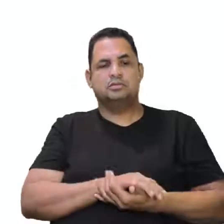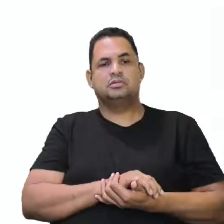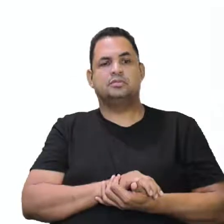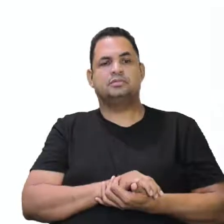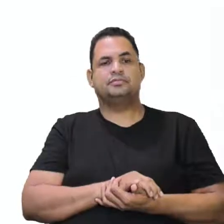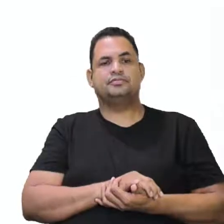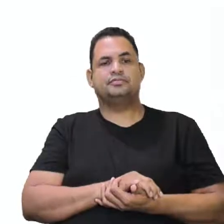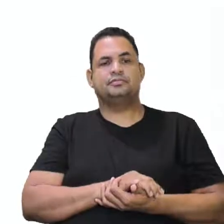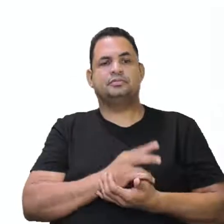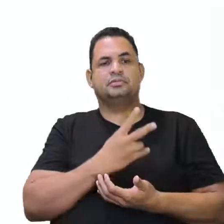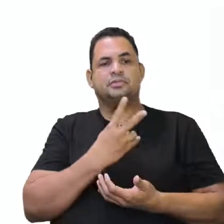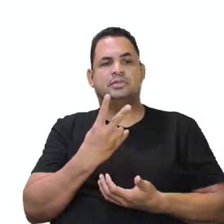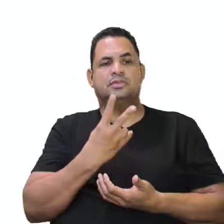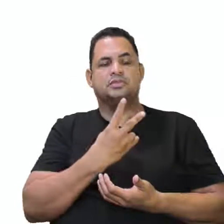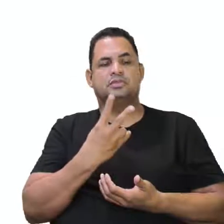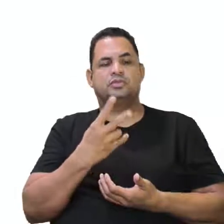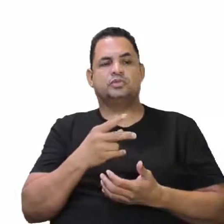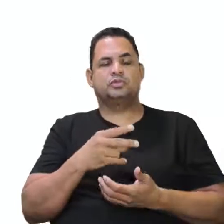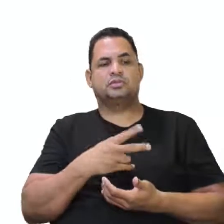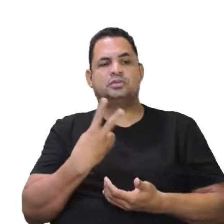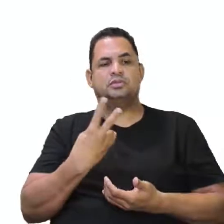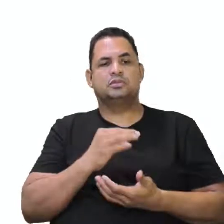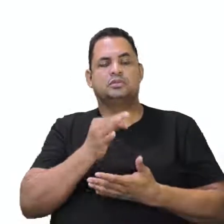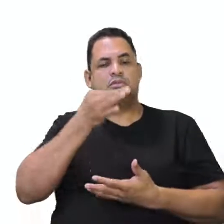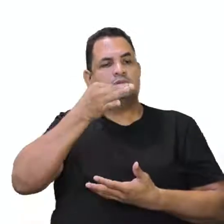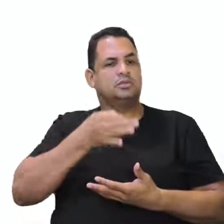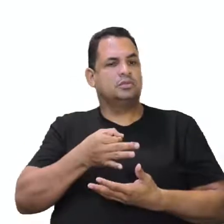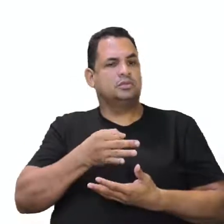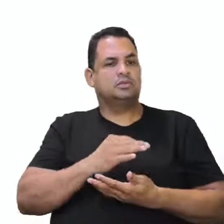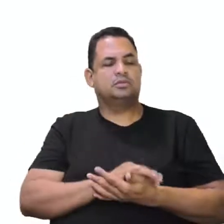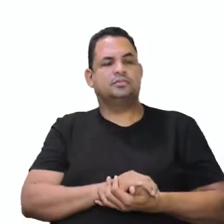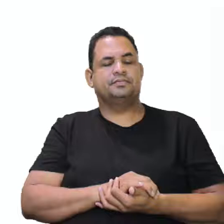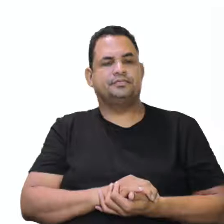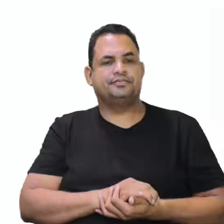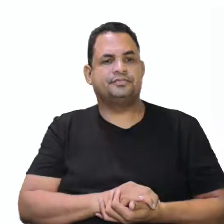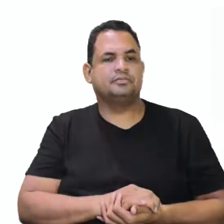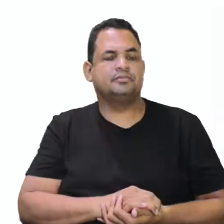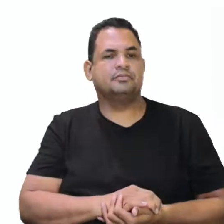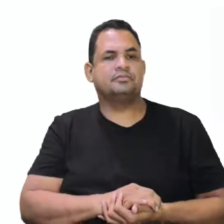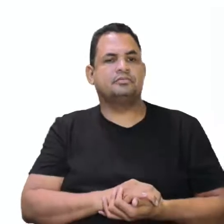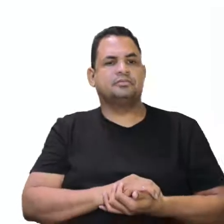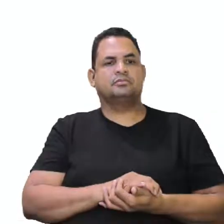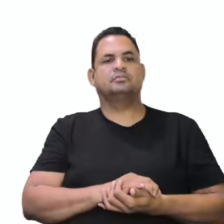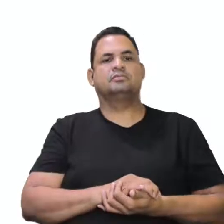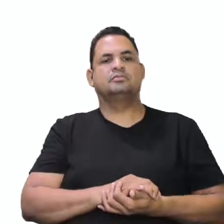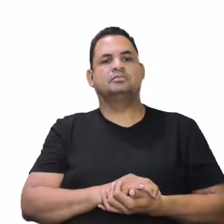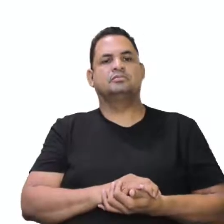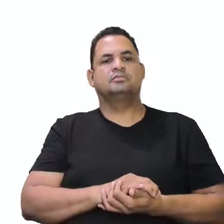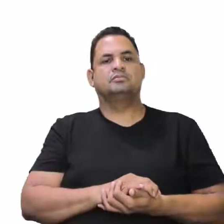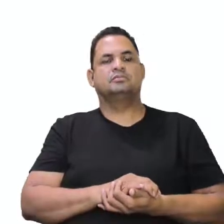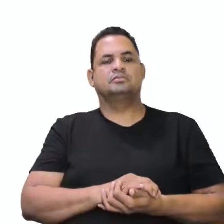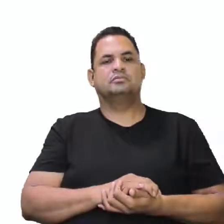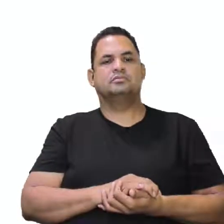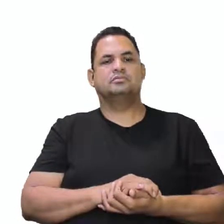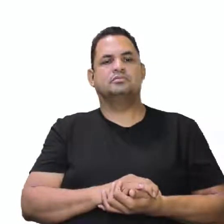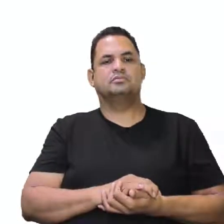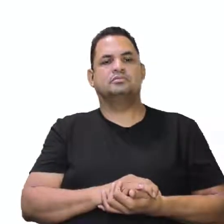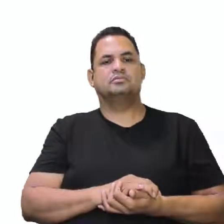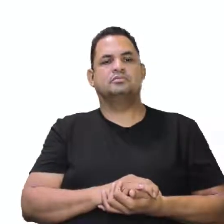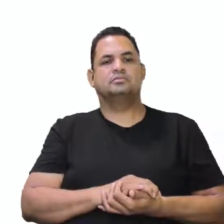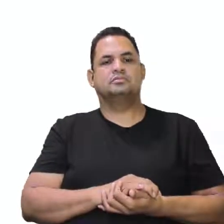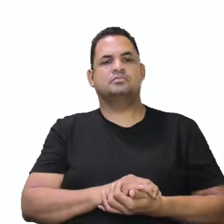Eu vou marcar a segunda. A segunda é a correta. There isn't anything to do. Não